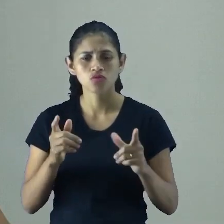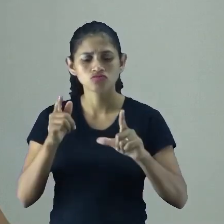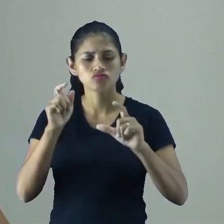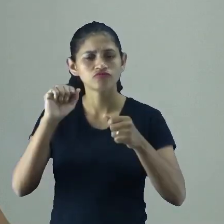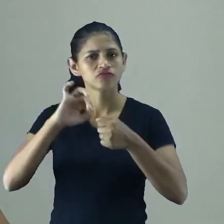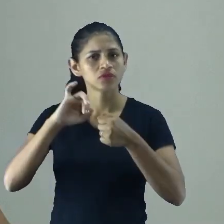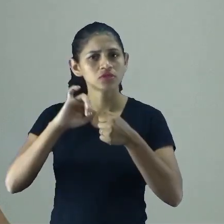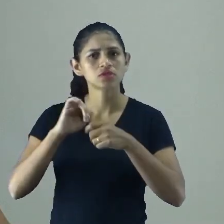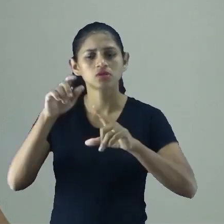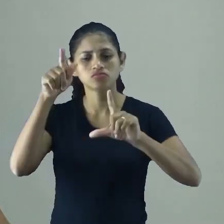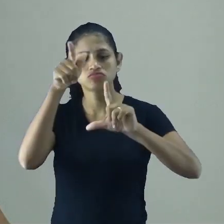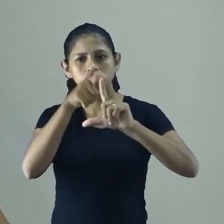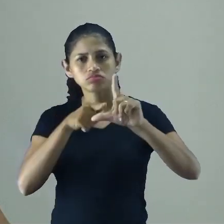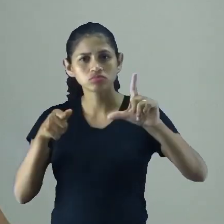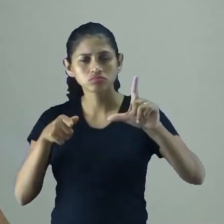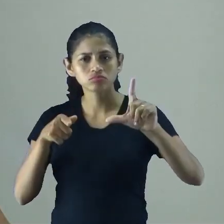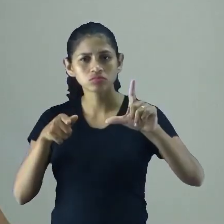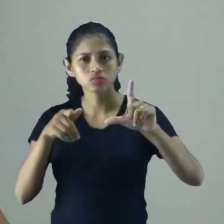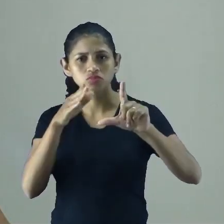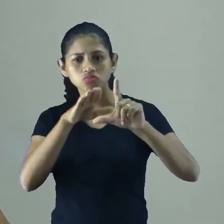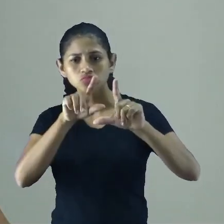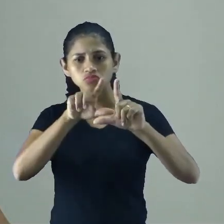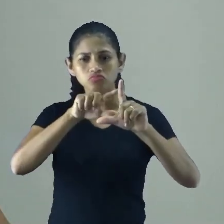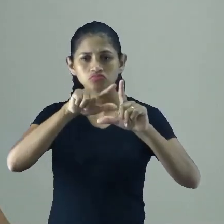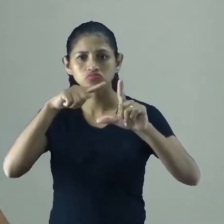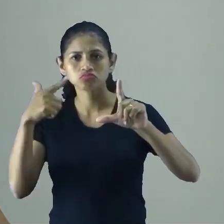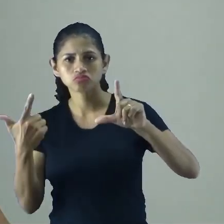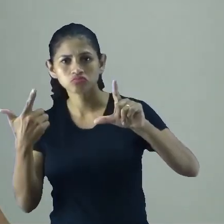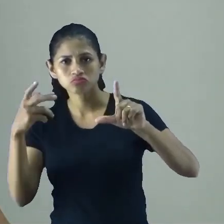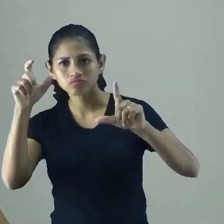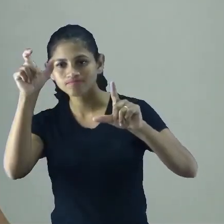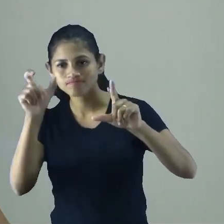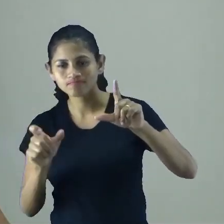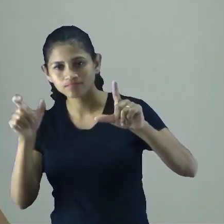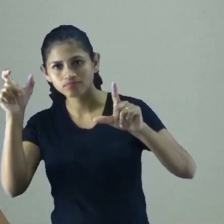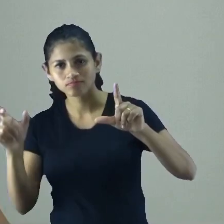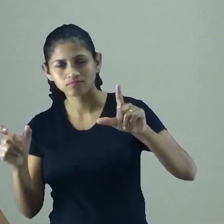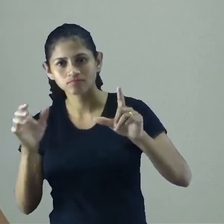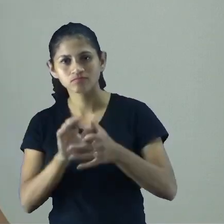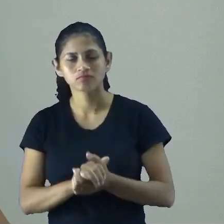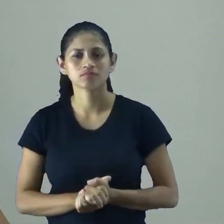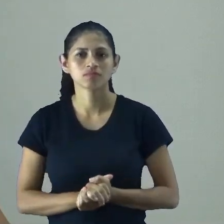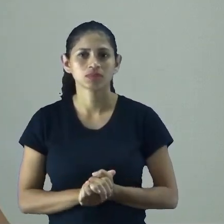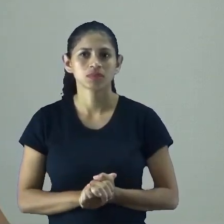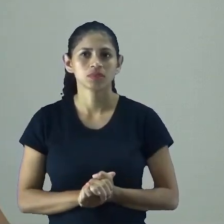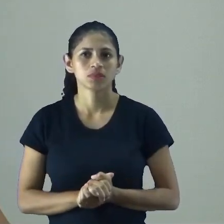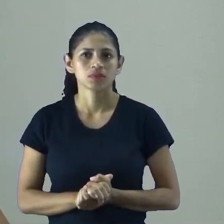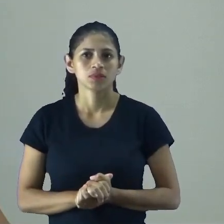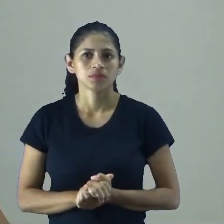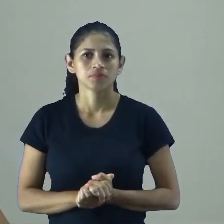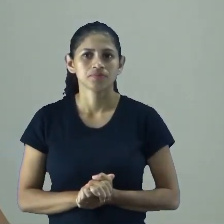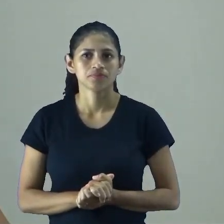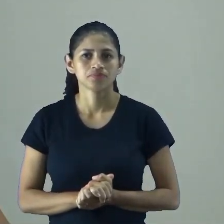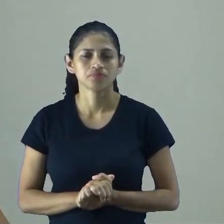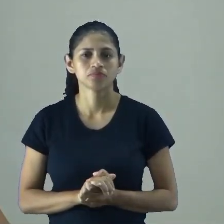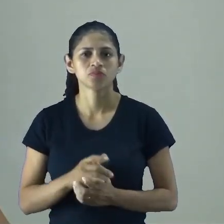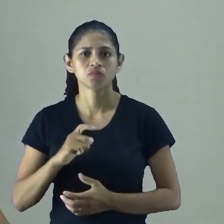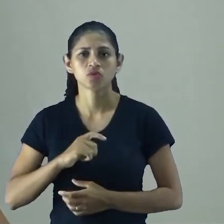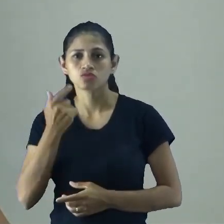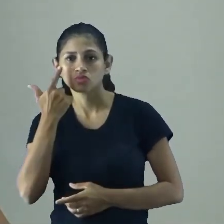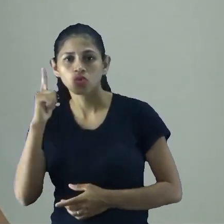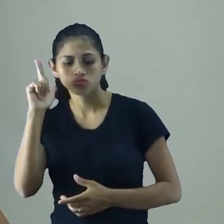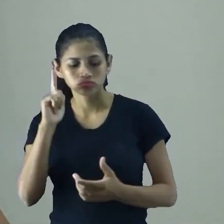o gráfico e a partir desse gráfico uma tabela é super simples né agora nós temos aqui uma outra atividade